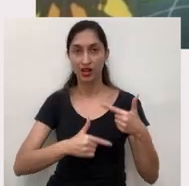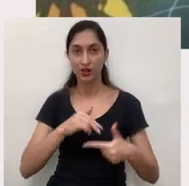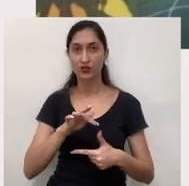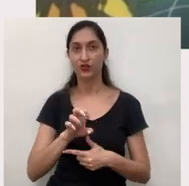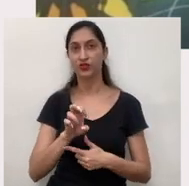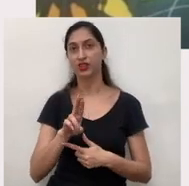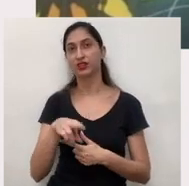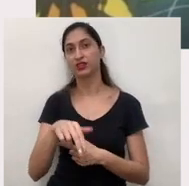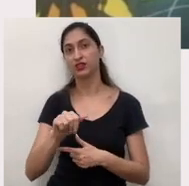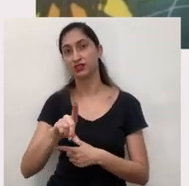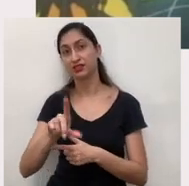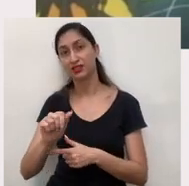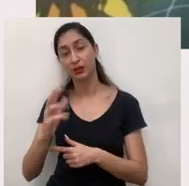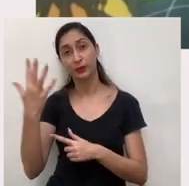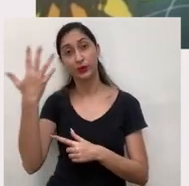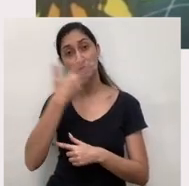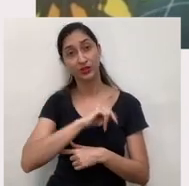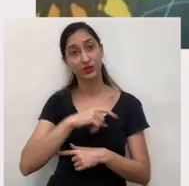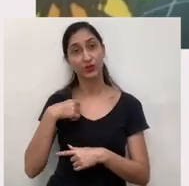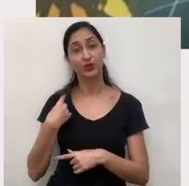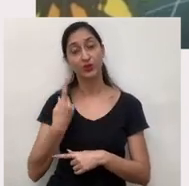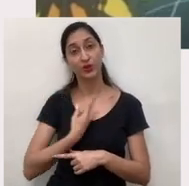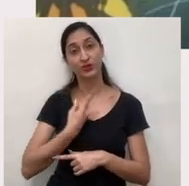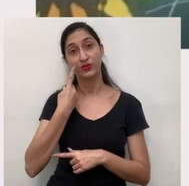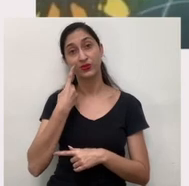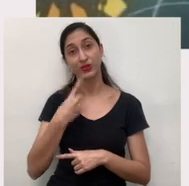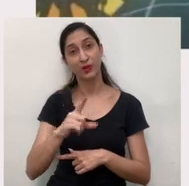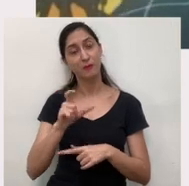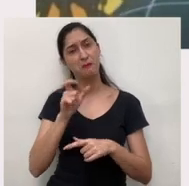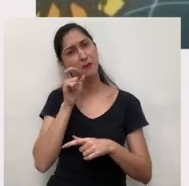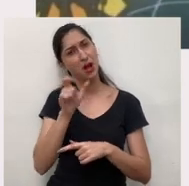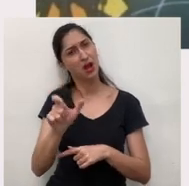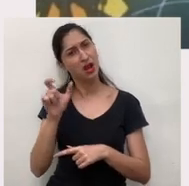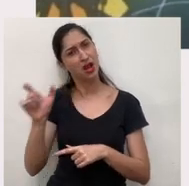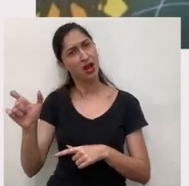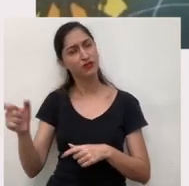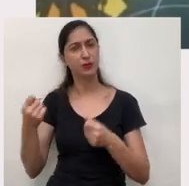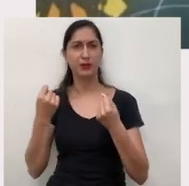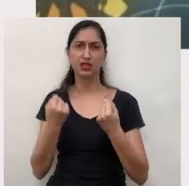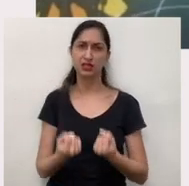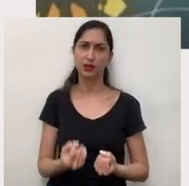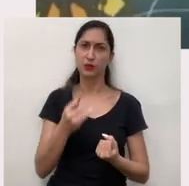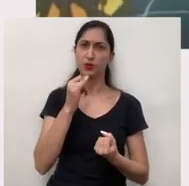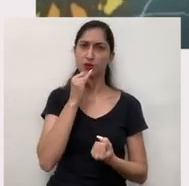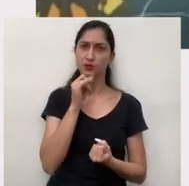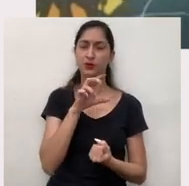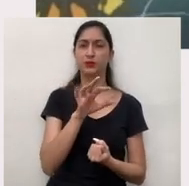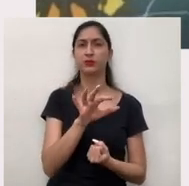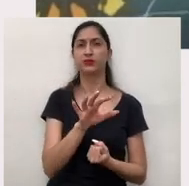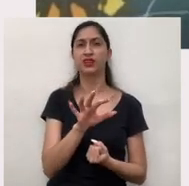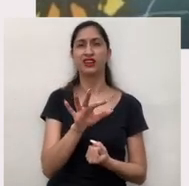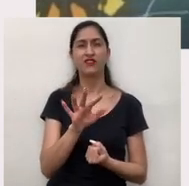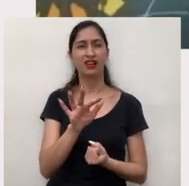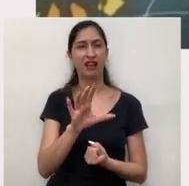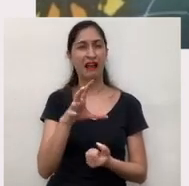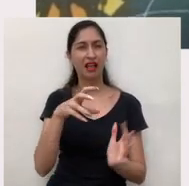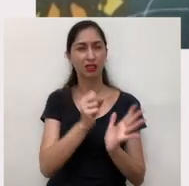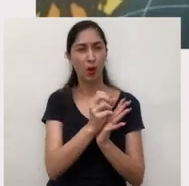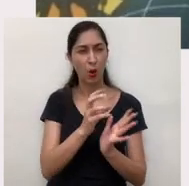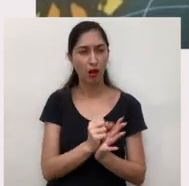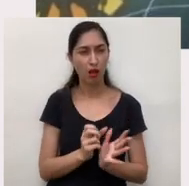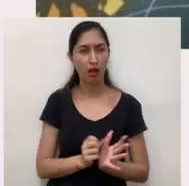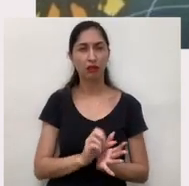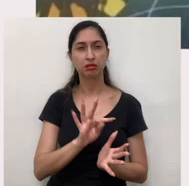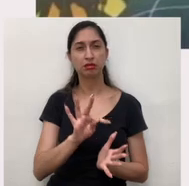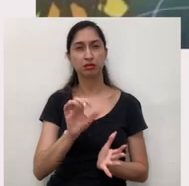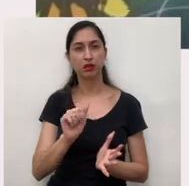acho muito bonito quando a gente ouve palavras tão pesadas como inventário, taxonomia, catalogar, e